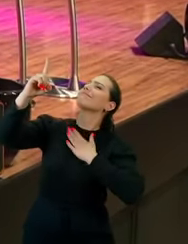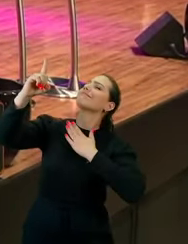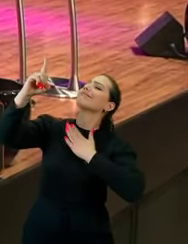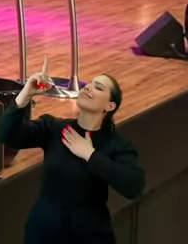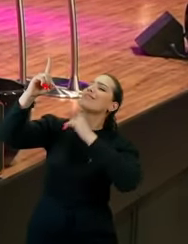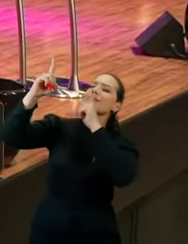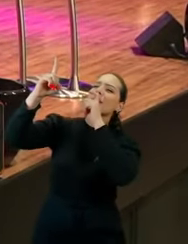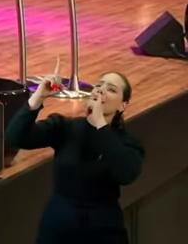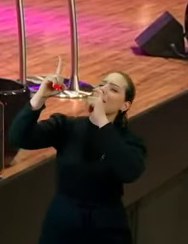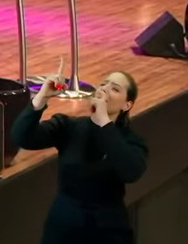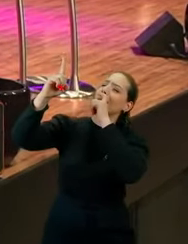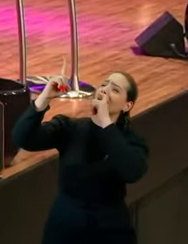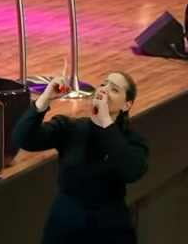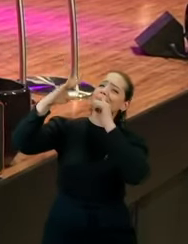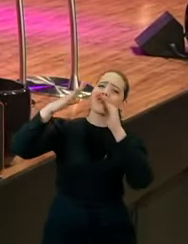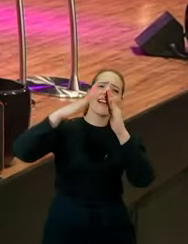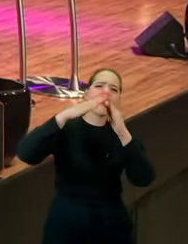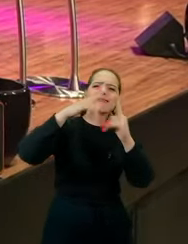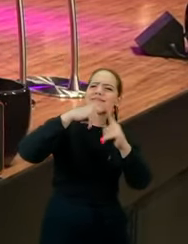ao redor desse prédio aqui,